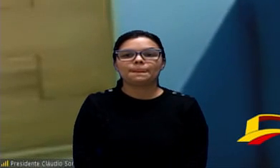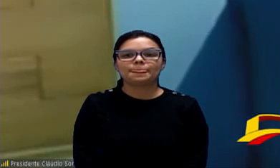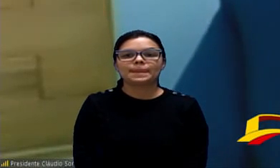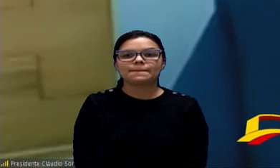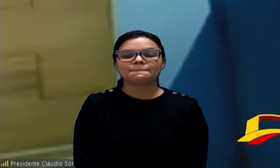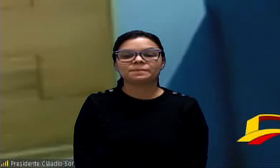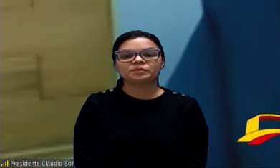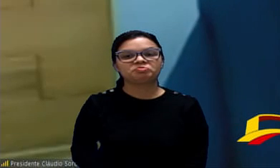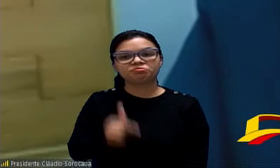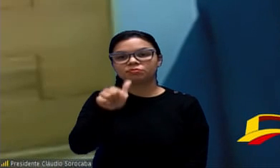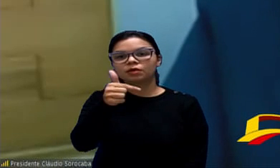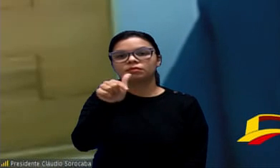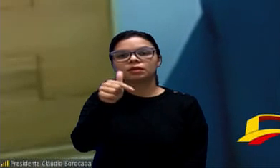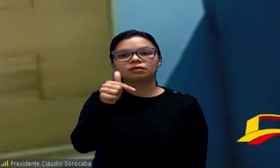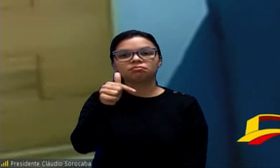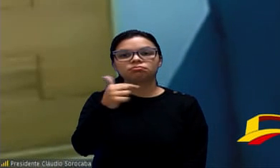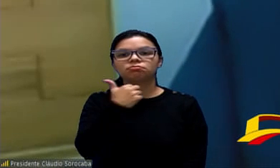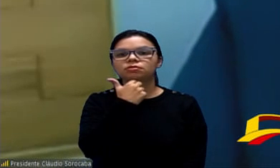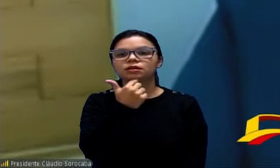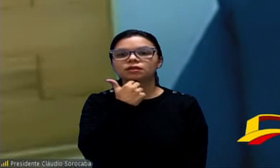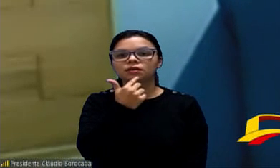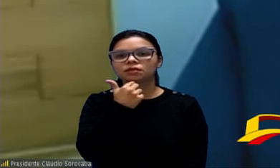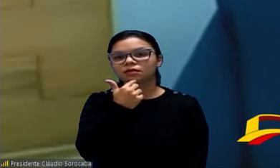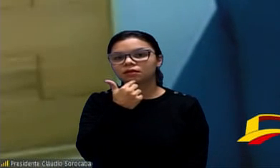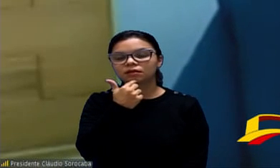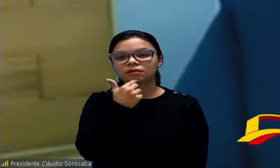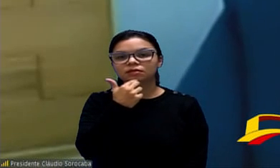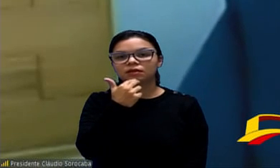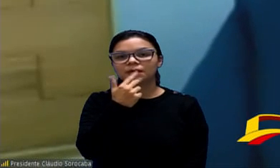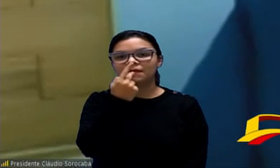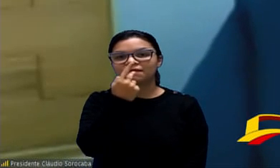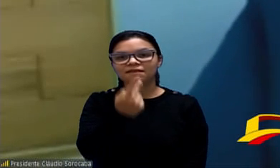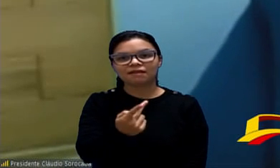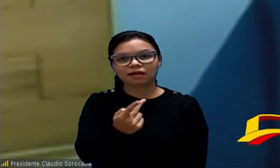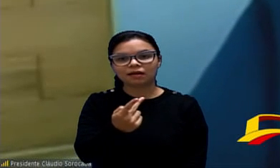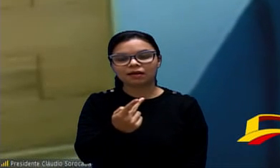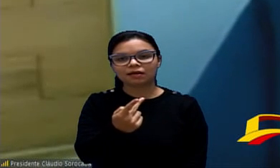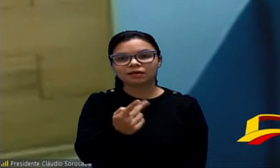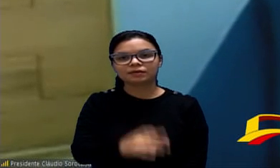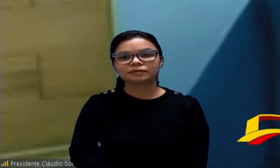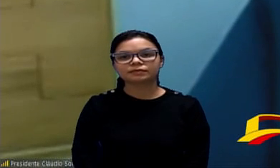Não tendo mais nenhum vereador inscrito.